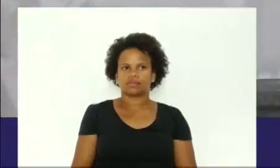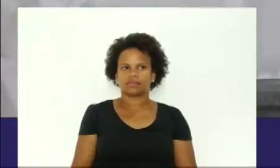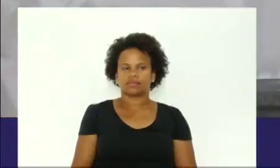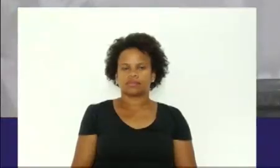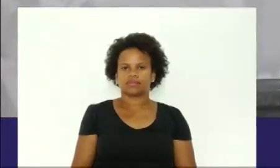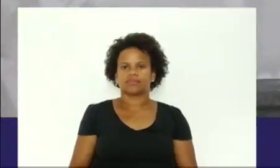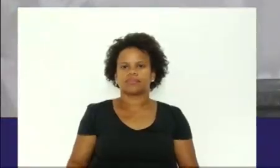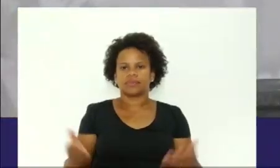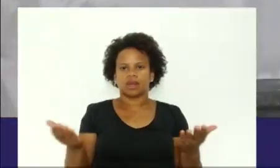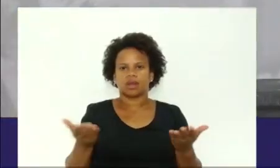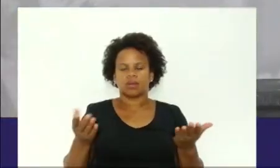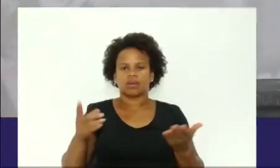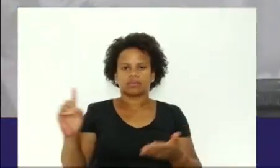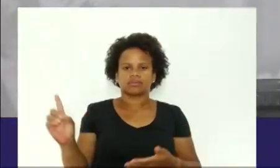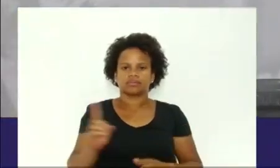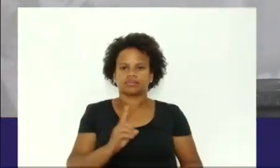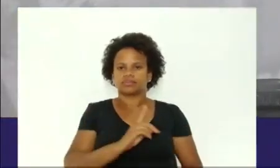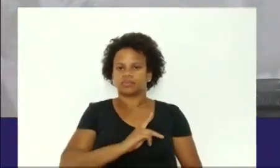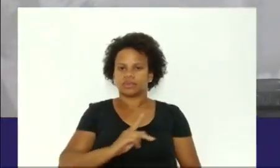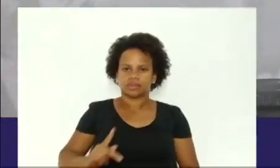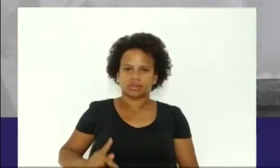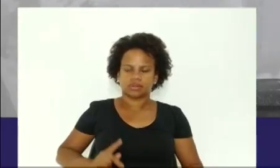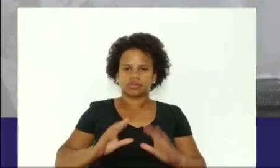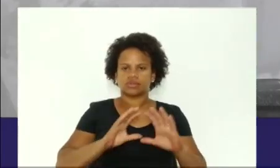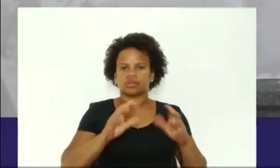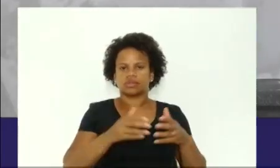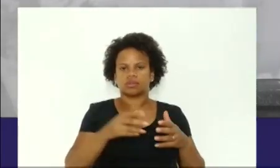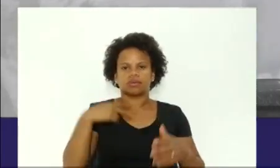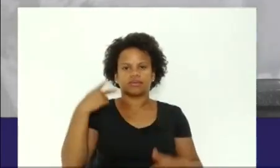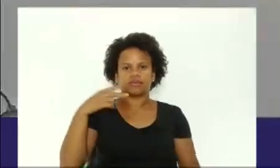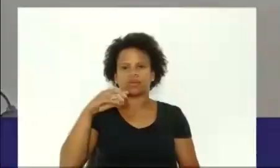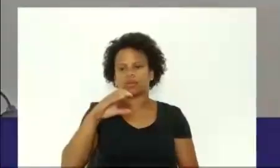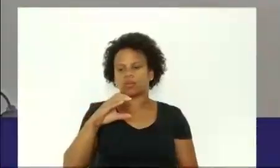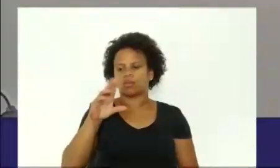Agora com a palavra o presidente da Câmara, vereador Kula.